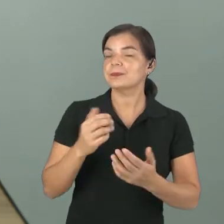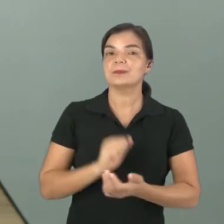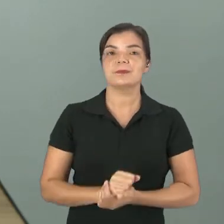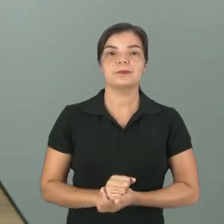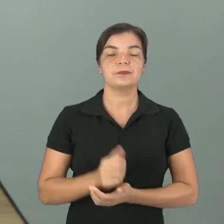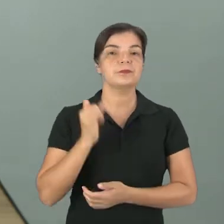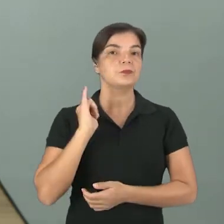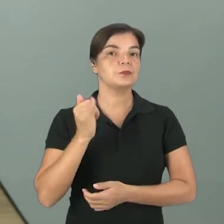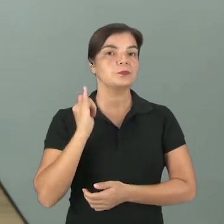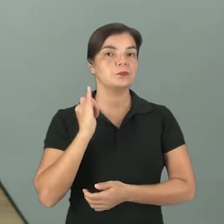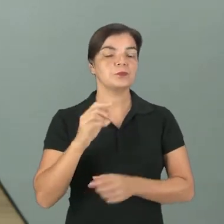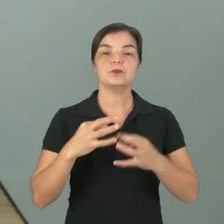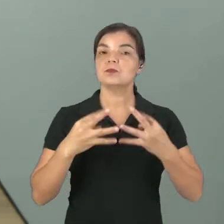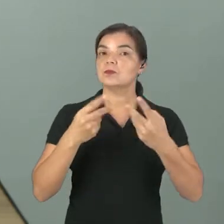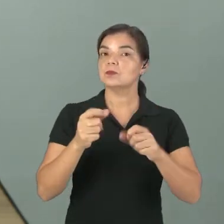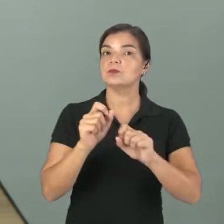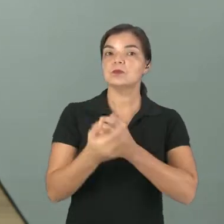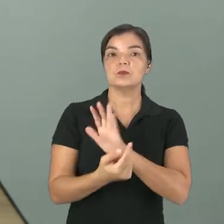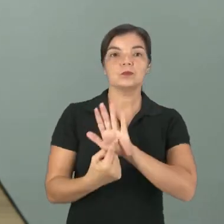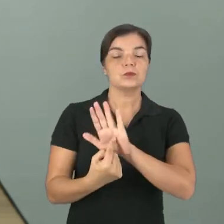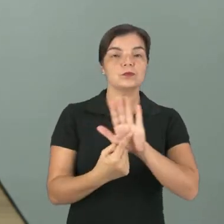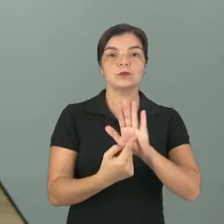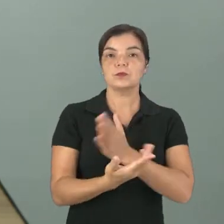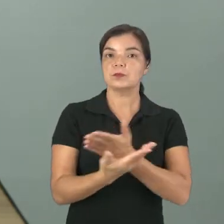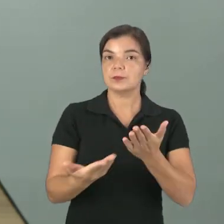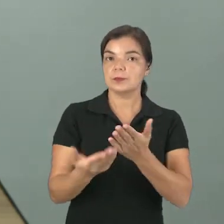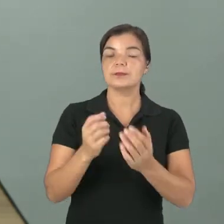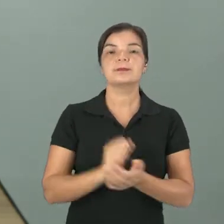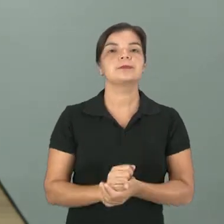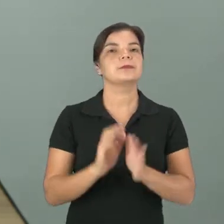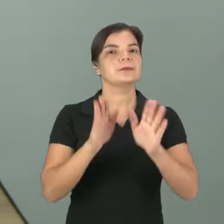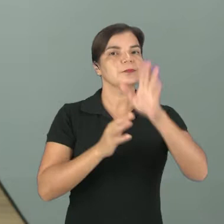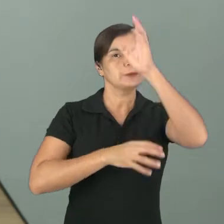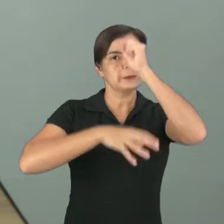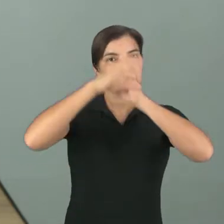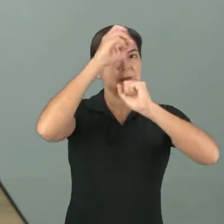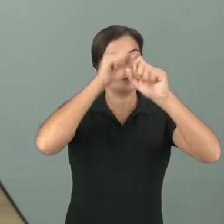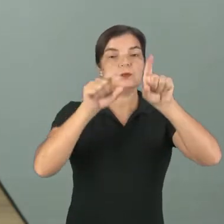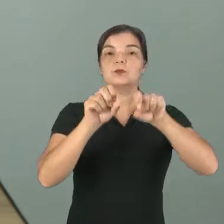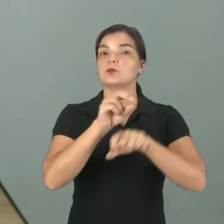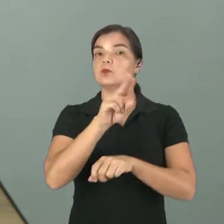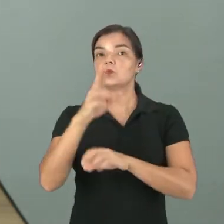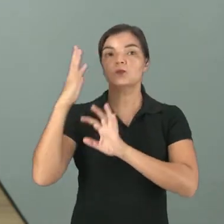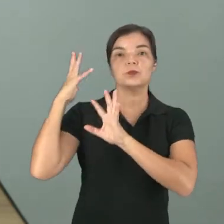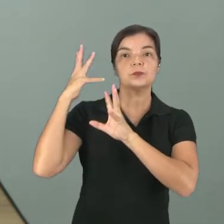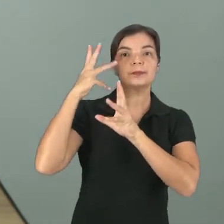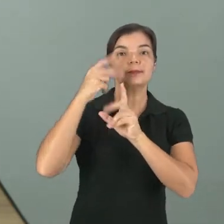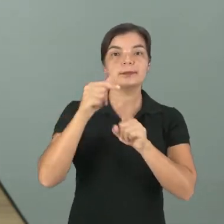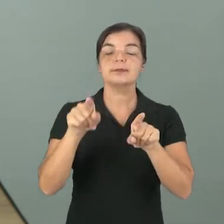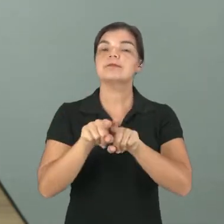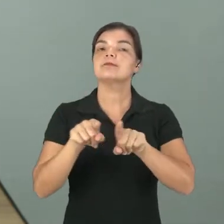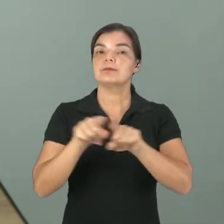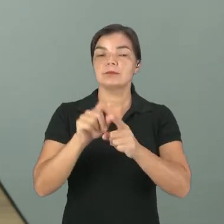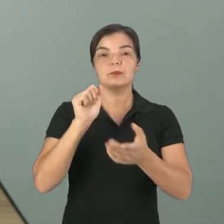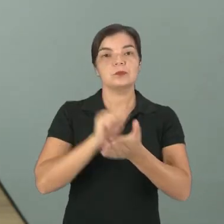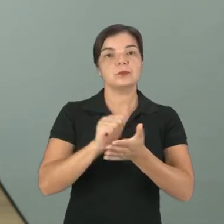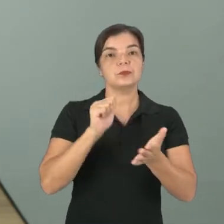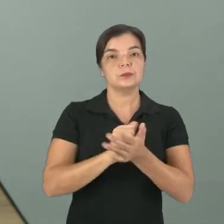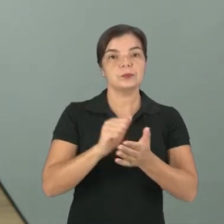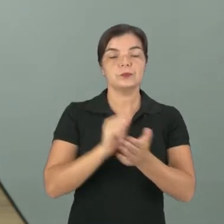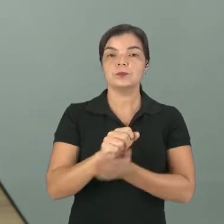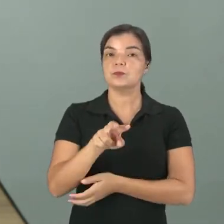Esses contos, todos esses que eu mostrei para vocês, que nós vamos já aprender ou relembrar o nome, foram escritos